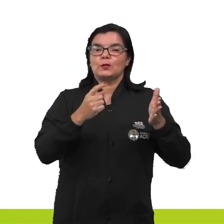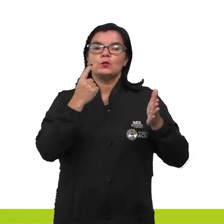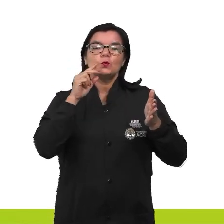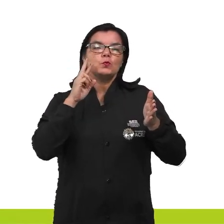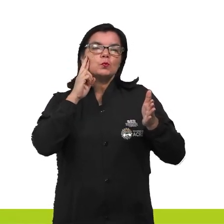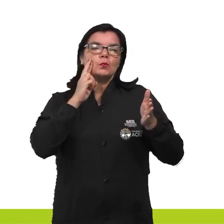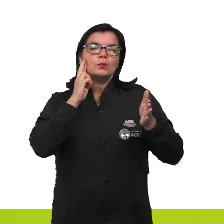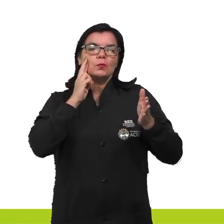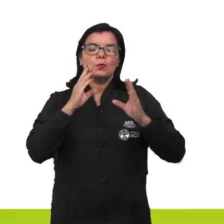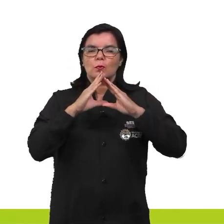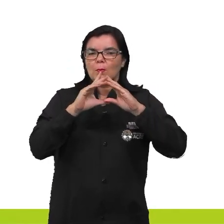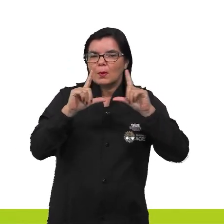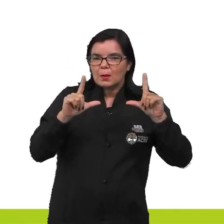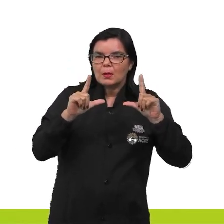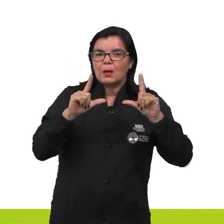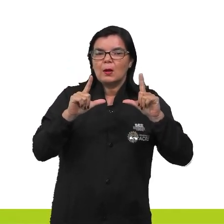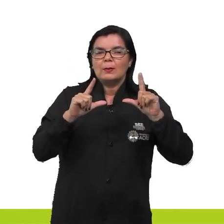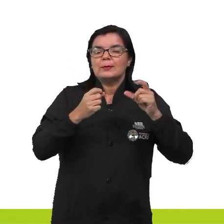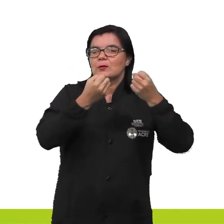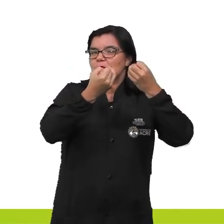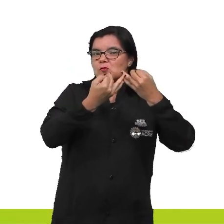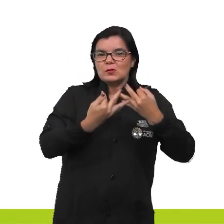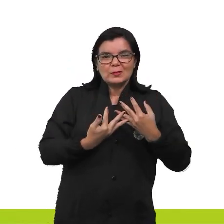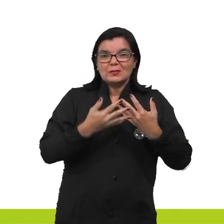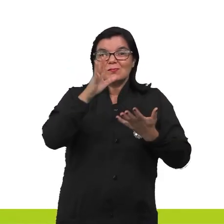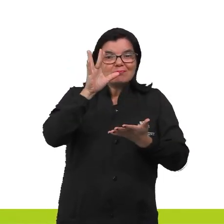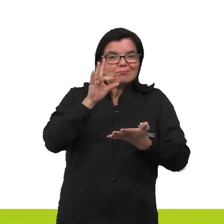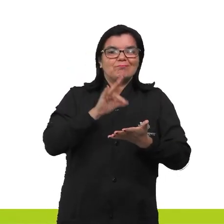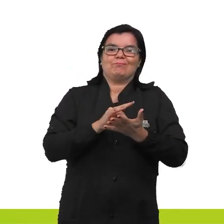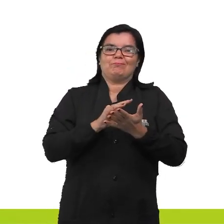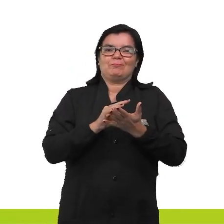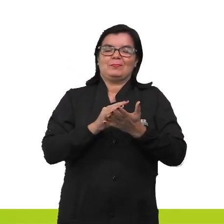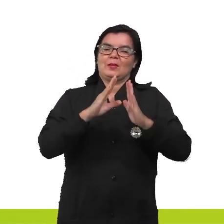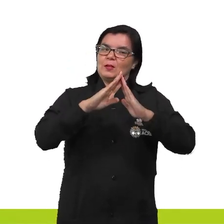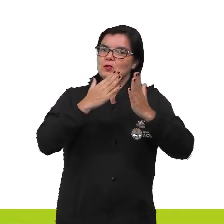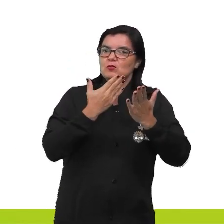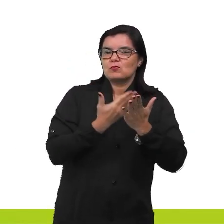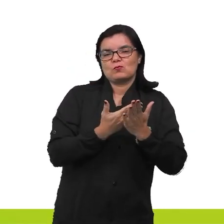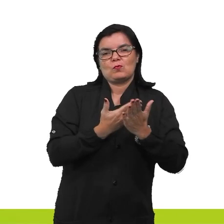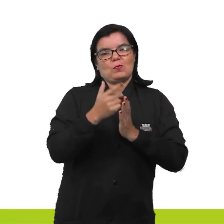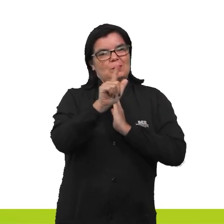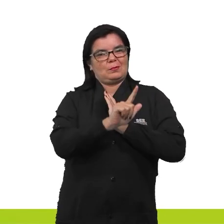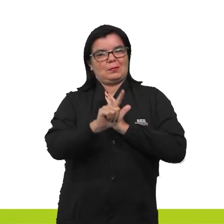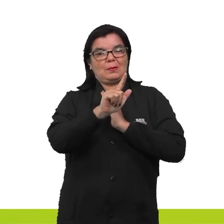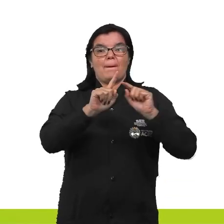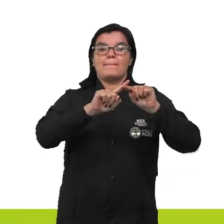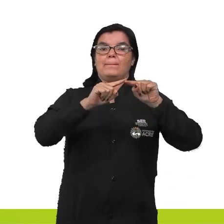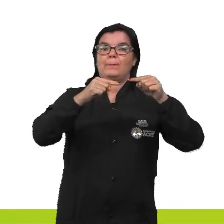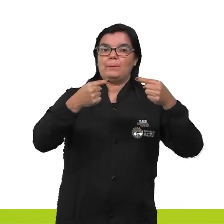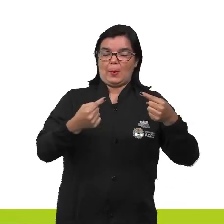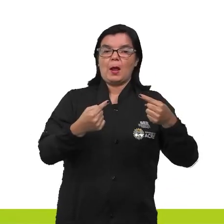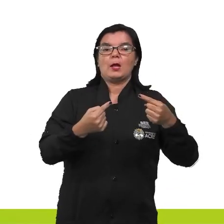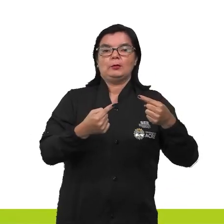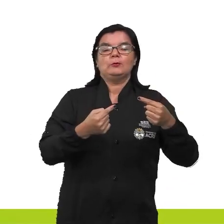tom mais claro, nós não falamos de fato de escolas literárias, nós falamos